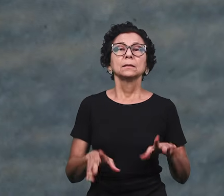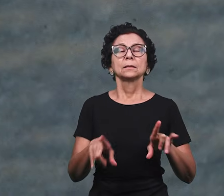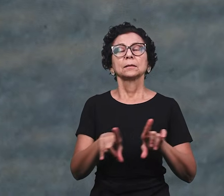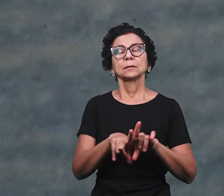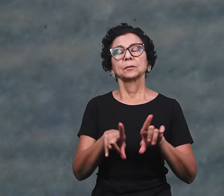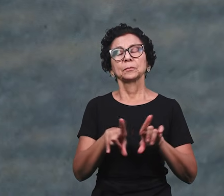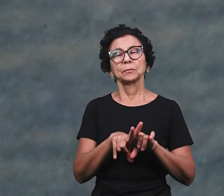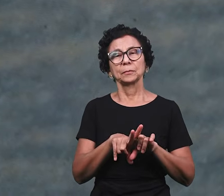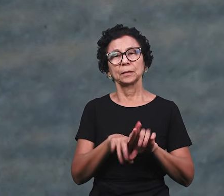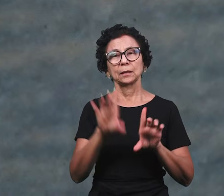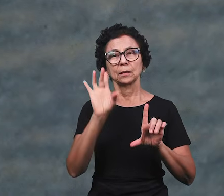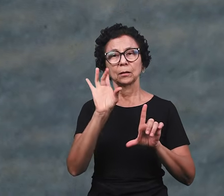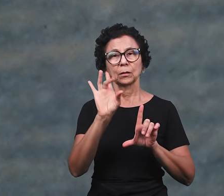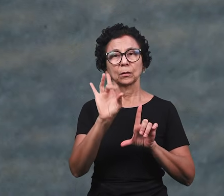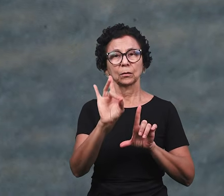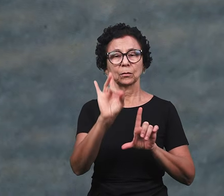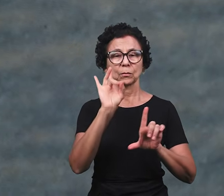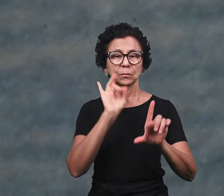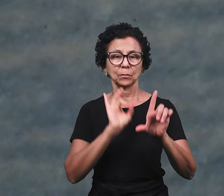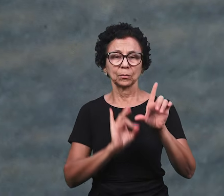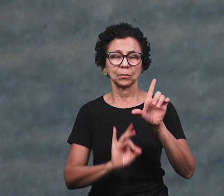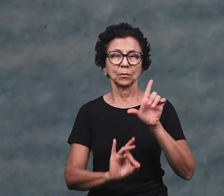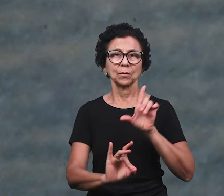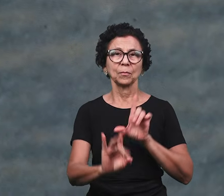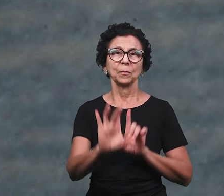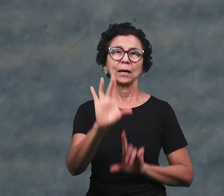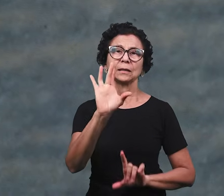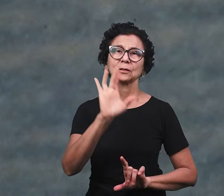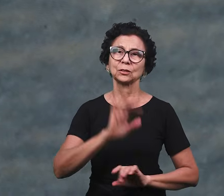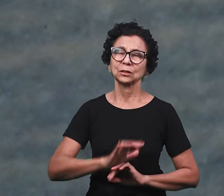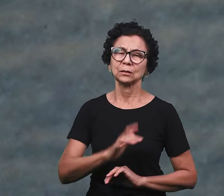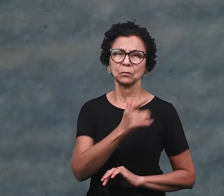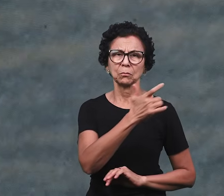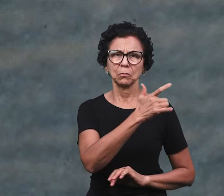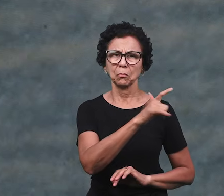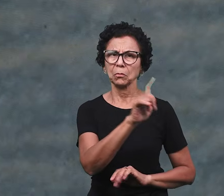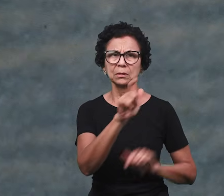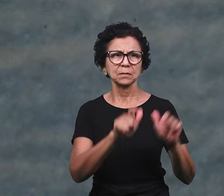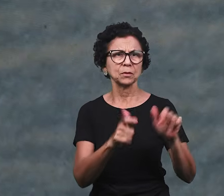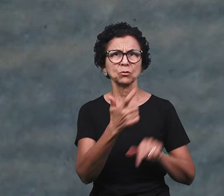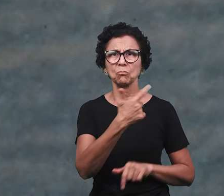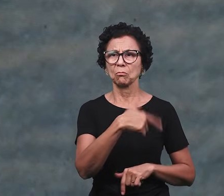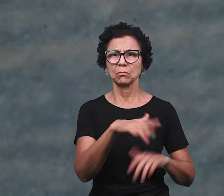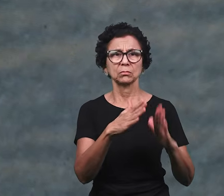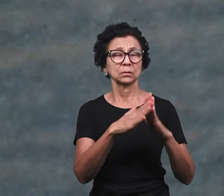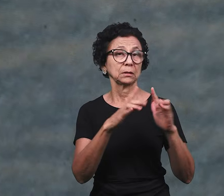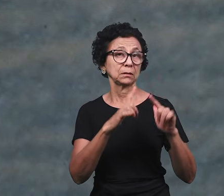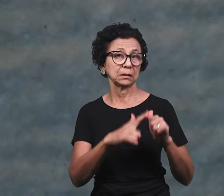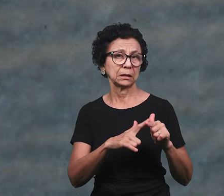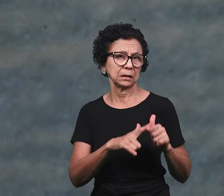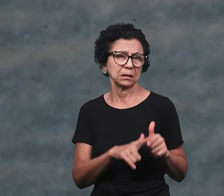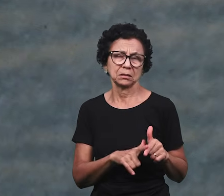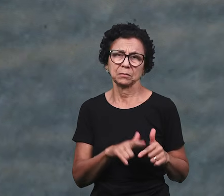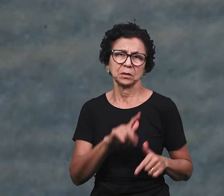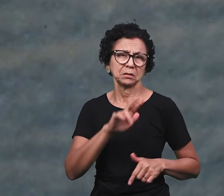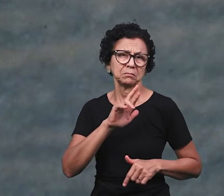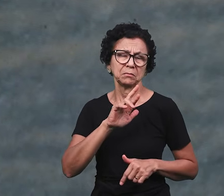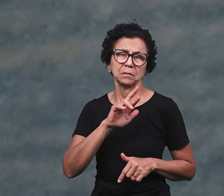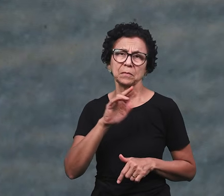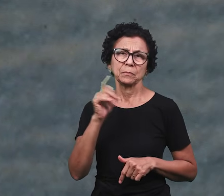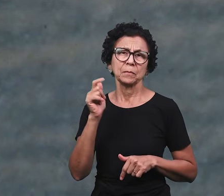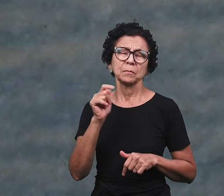também compartilhe com outras pessoas. Não precisa ser só da Igreja Maranata, não, de outras igrejas ou até pessoas que nem são da